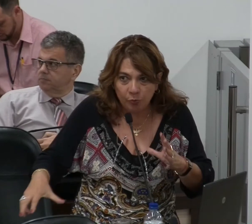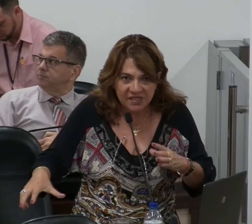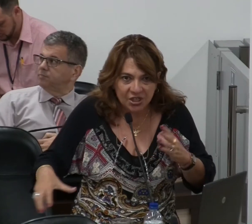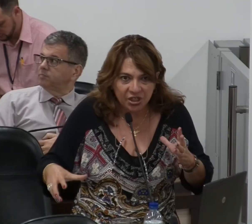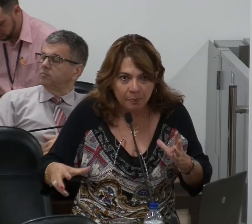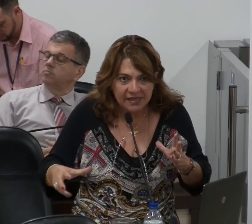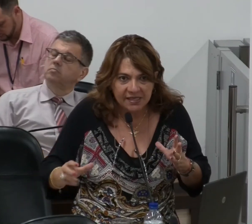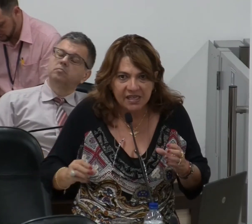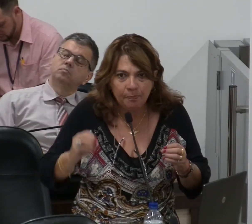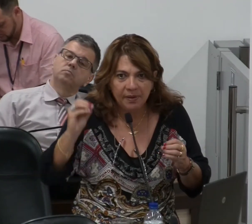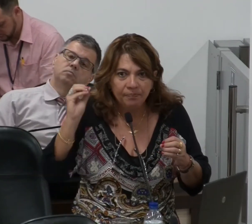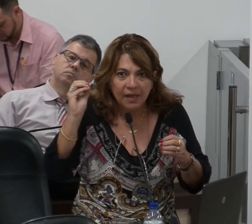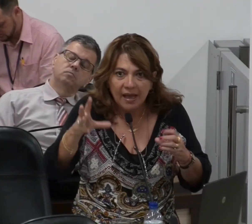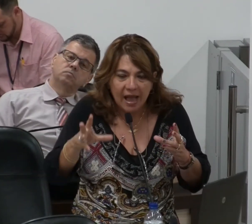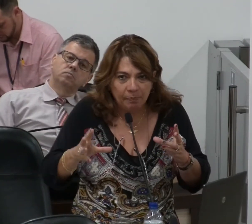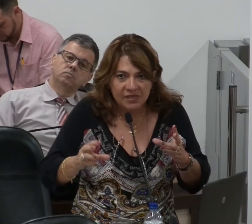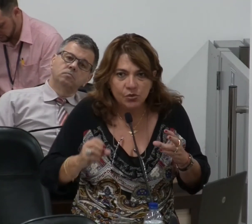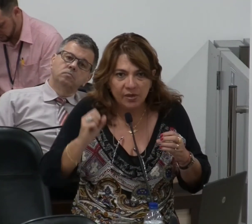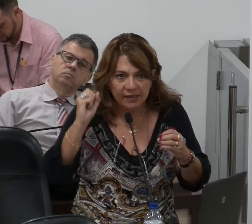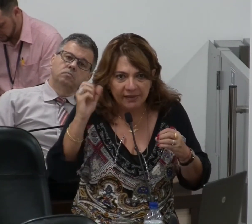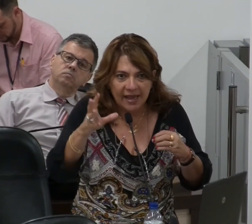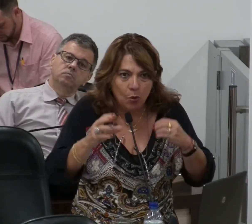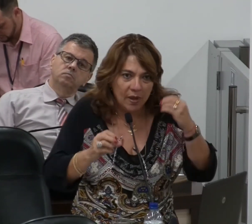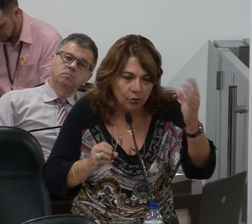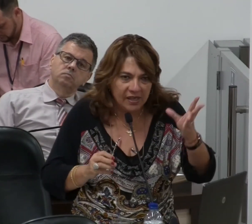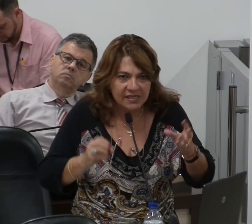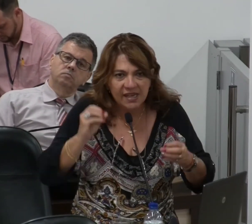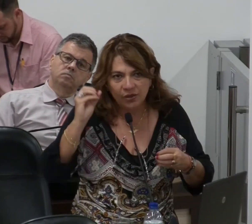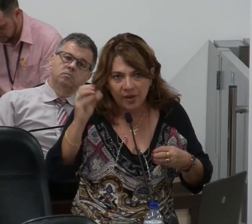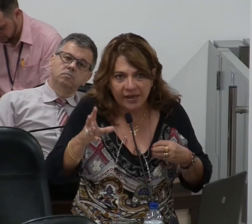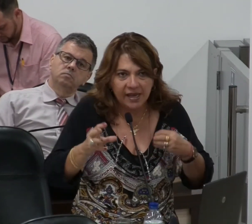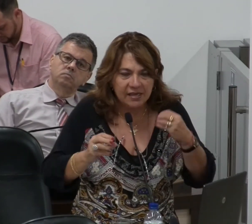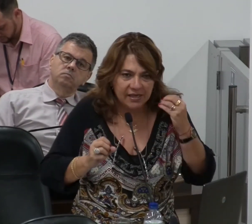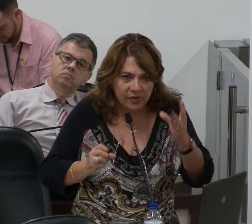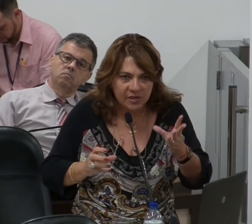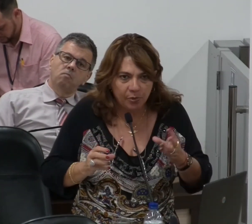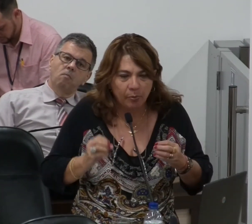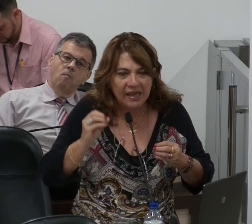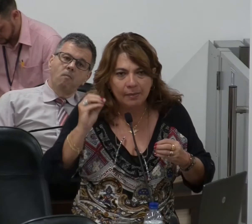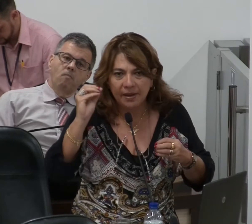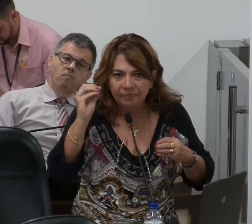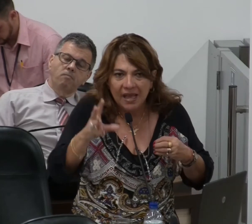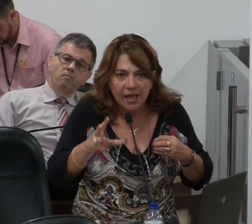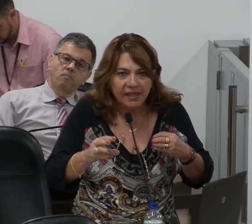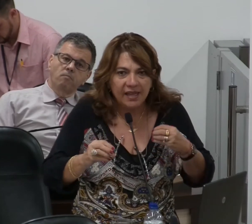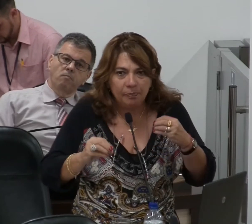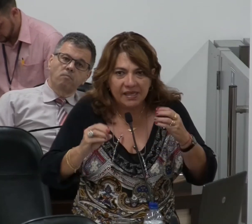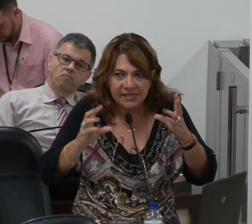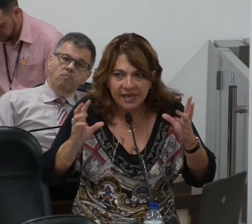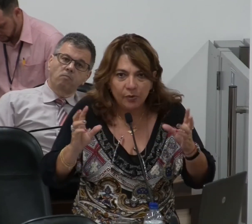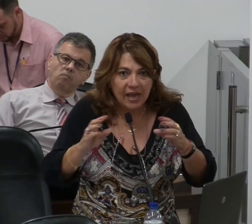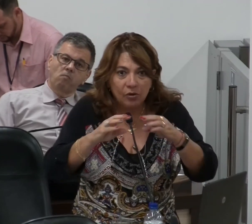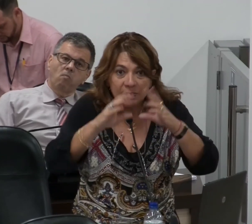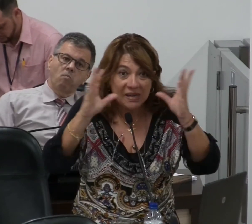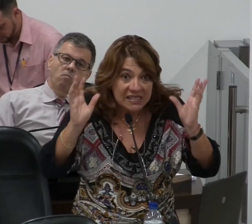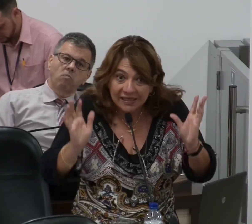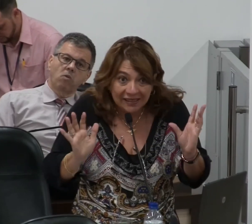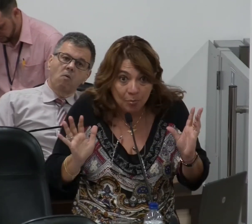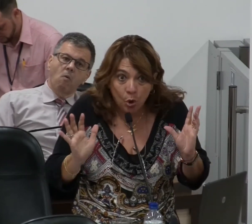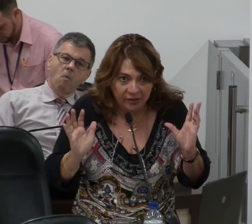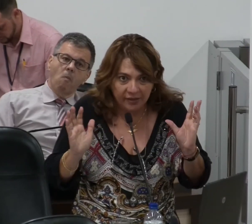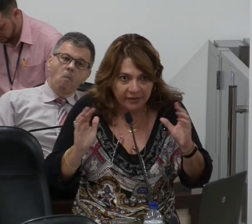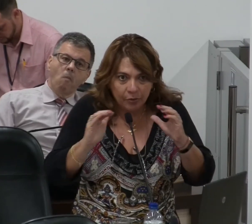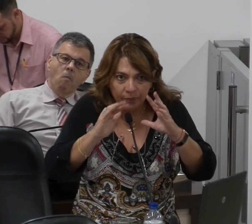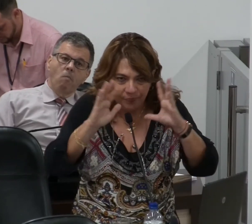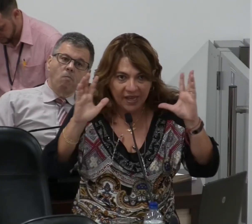os grupos que a gente participa, a pessoa, né, um adolescente, uma criança com esse problema de depressão, e a coisa parece que está